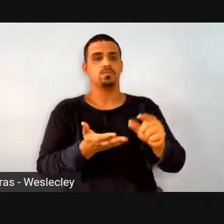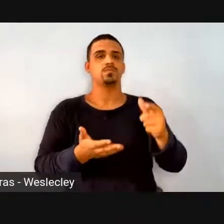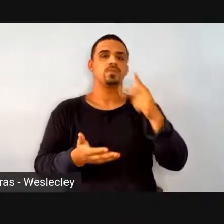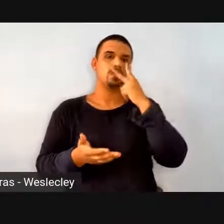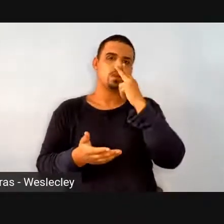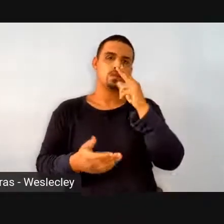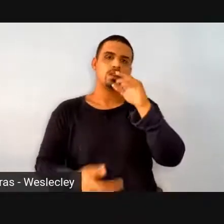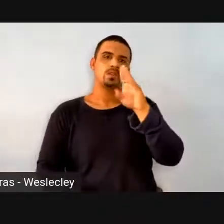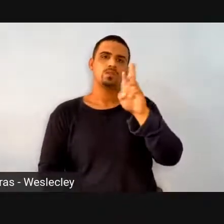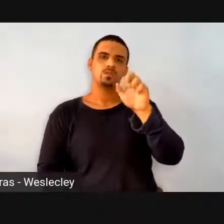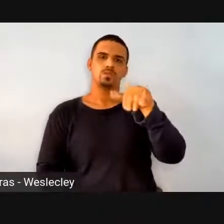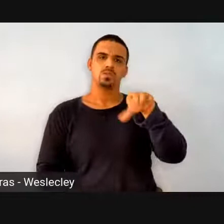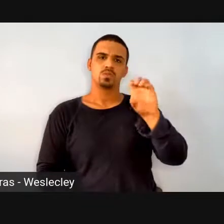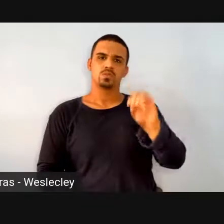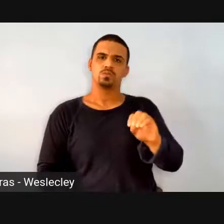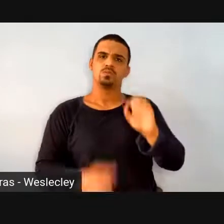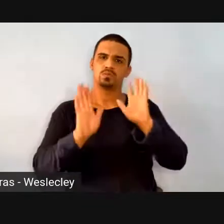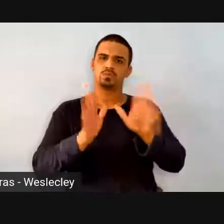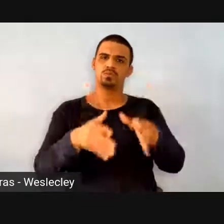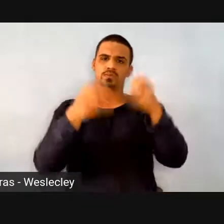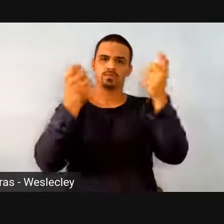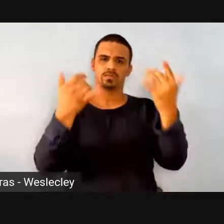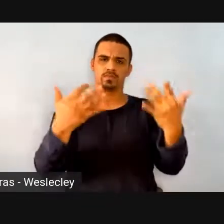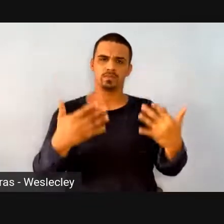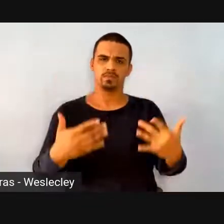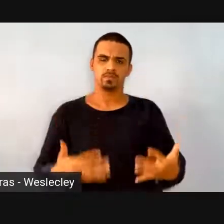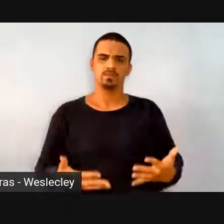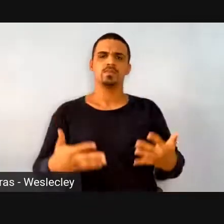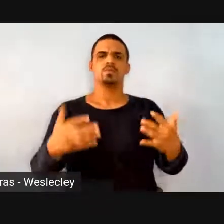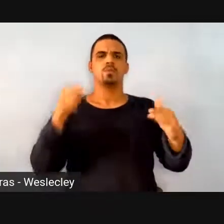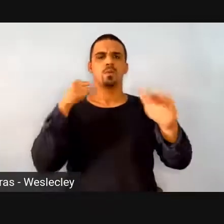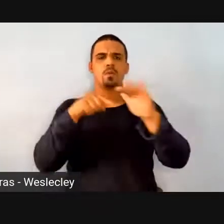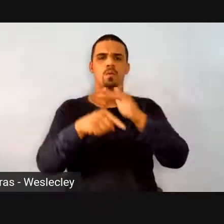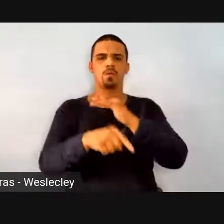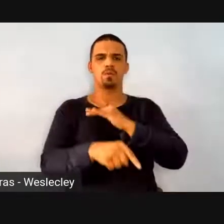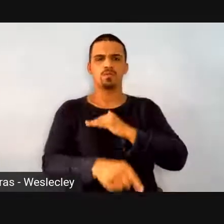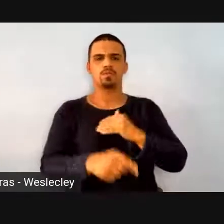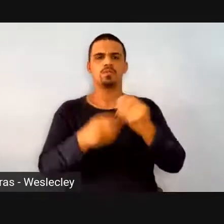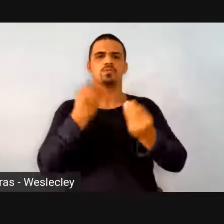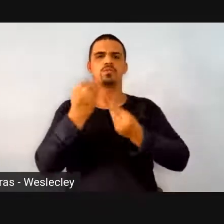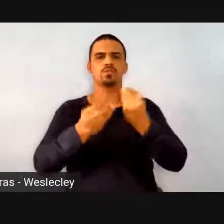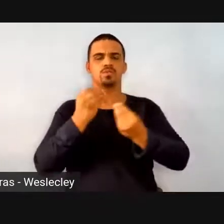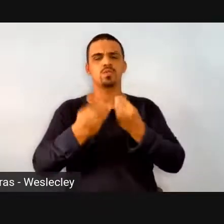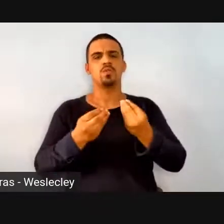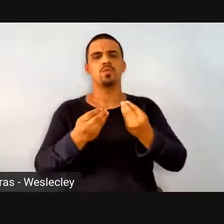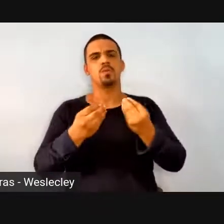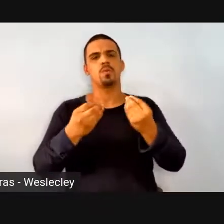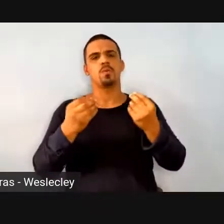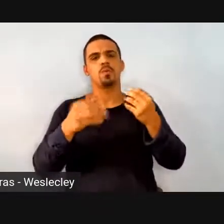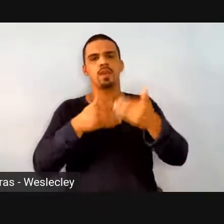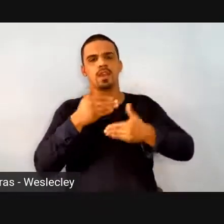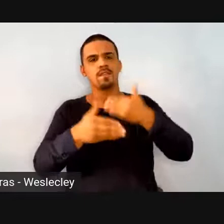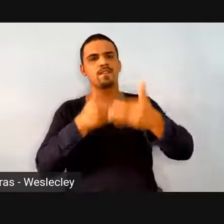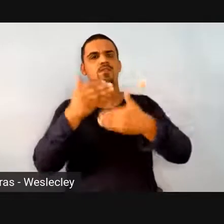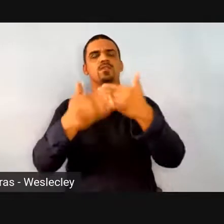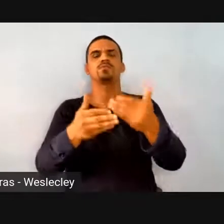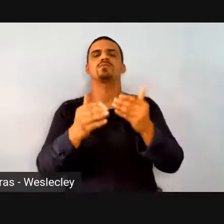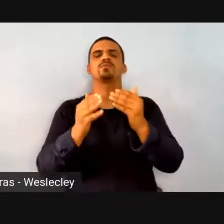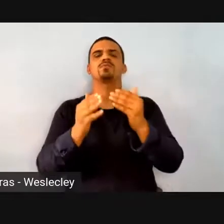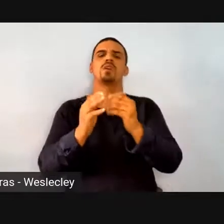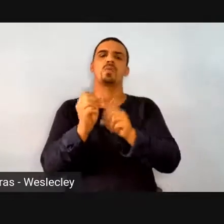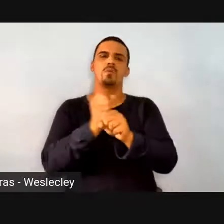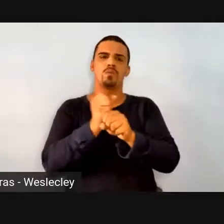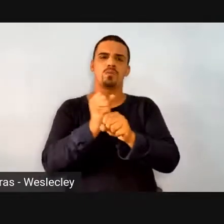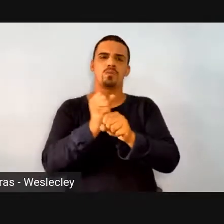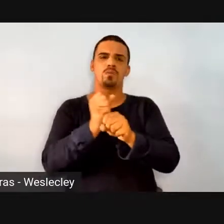um panorama aí bastante abrangente dessa perspectiva em termos dessa evolução ao longo dos